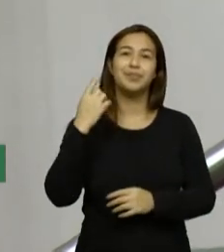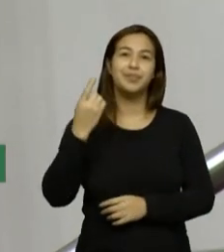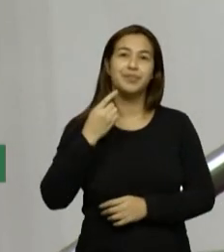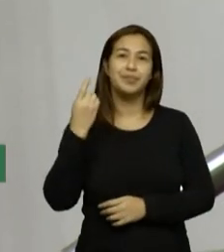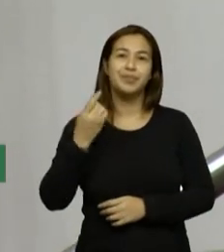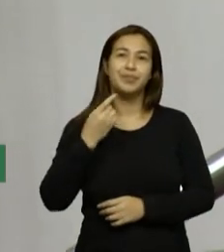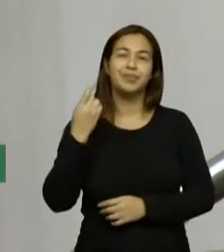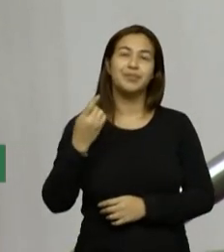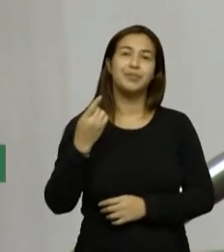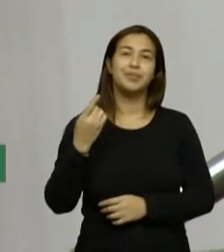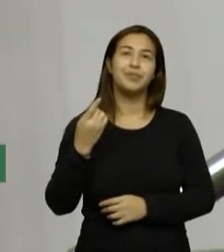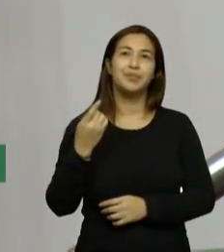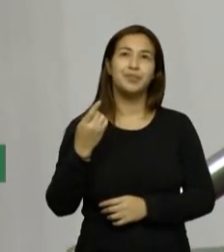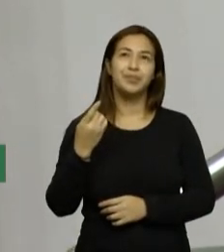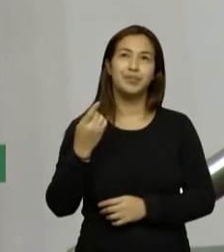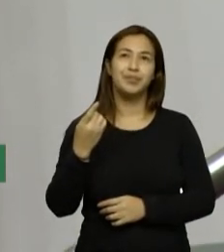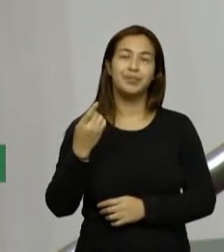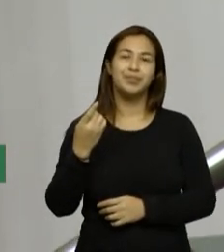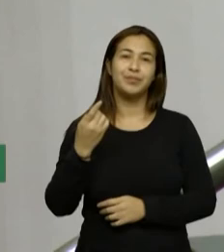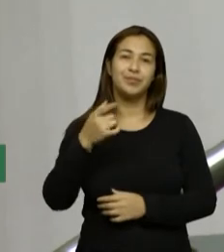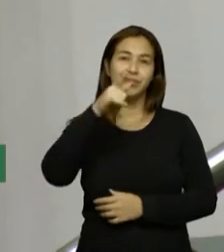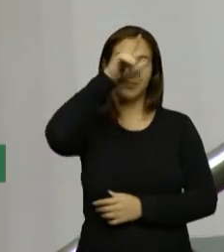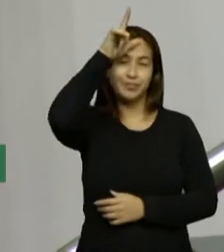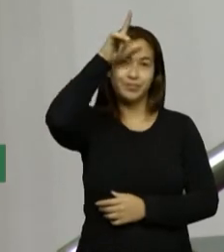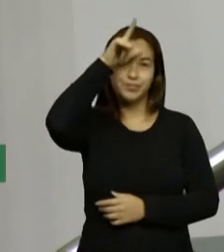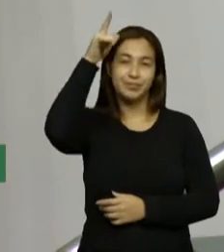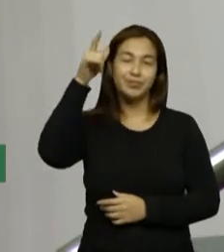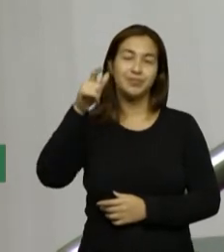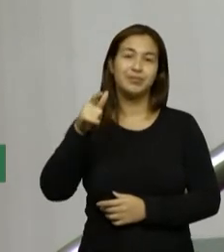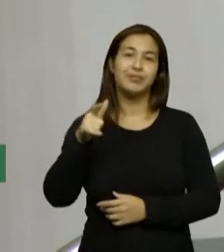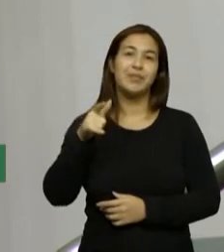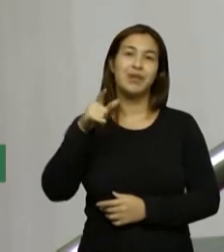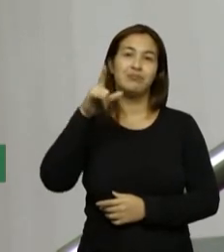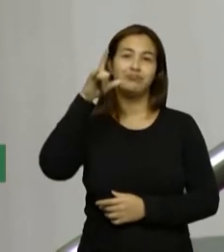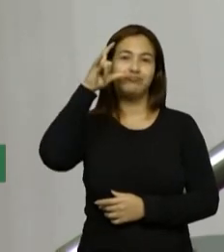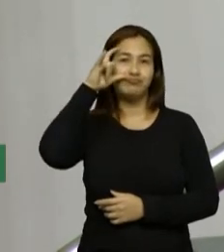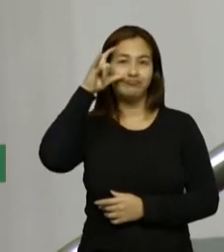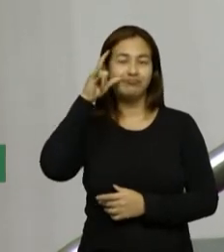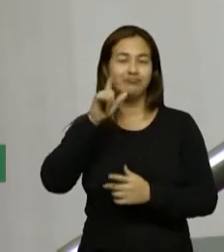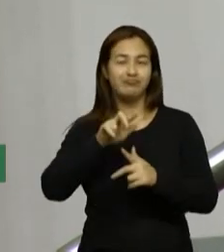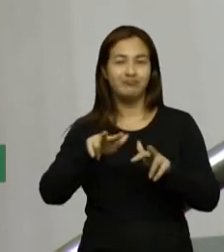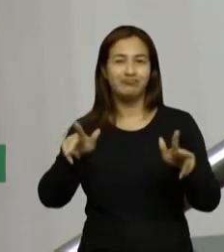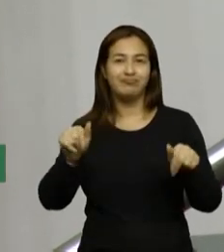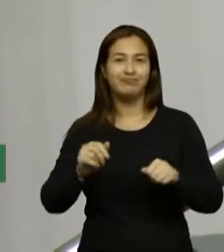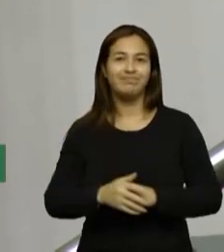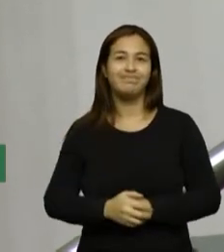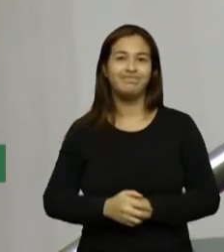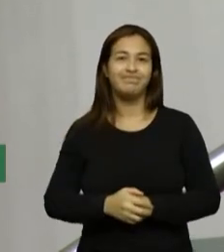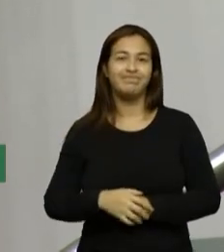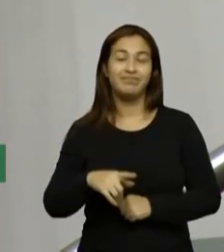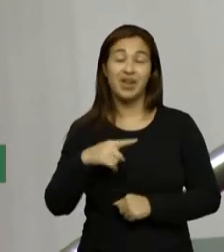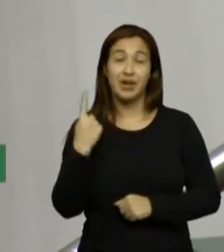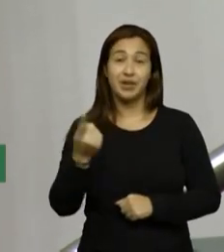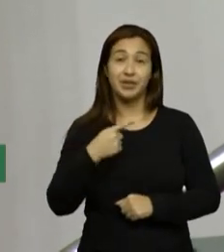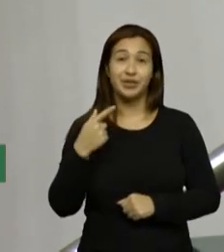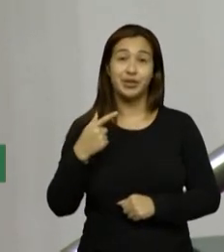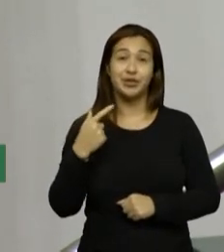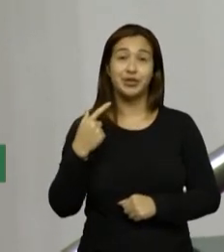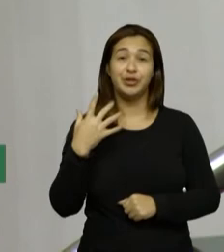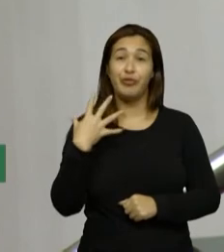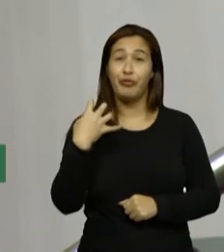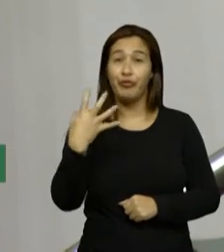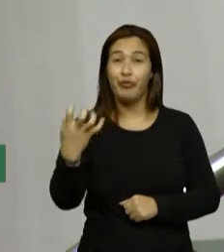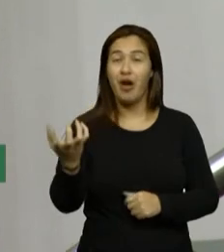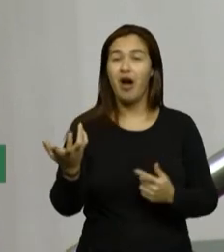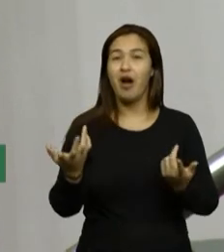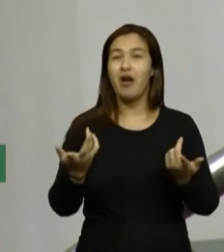ausentando, sargento, deputado Alma. E é uma satisfação. Nós viajamos, presidente, praticamente 400